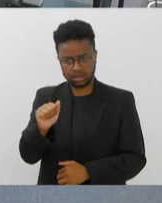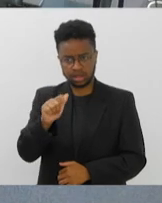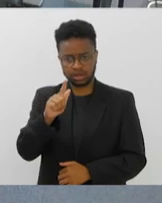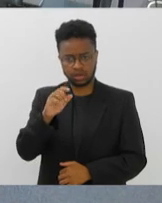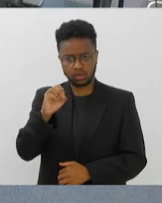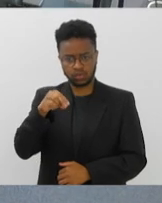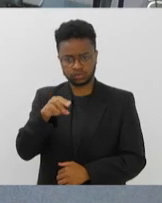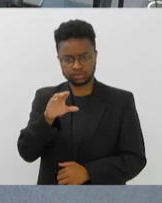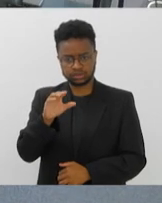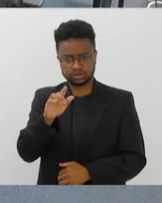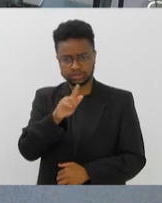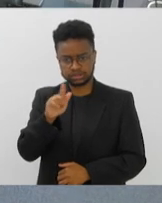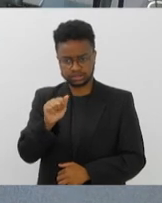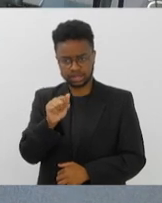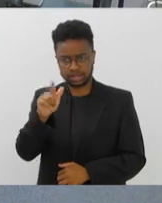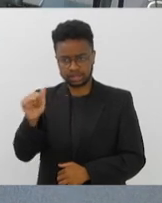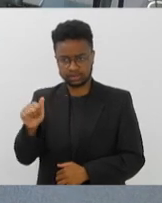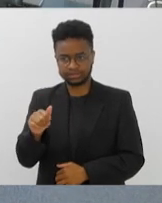nézz